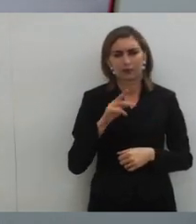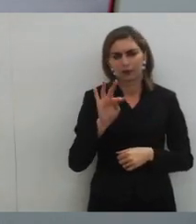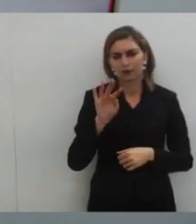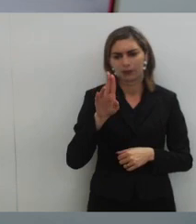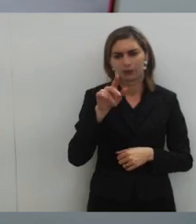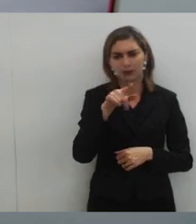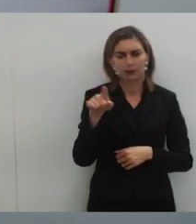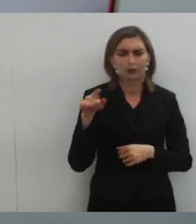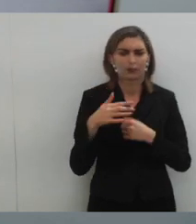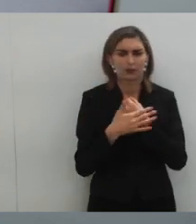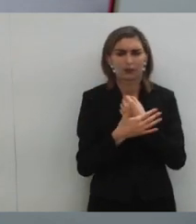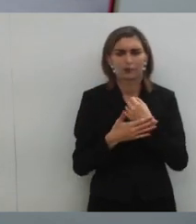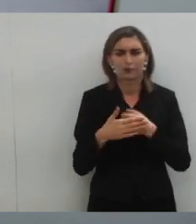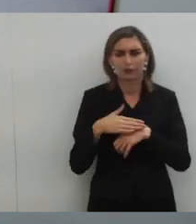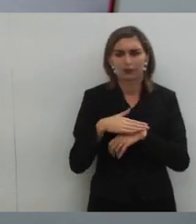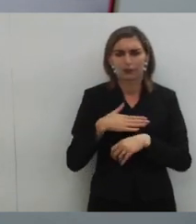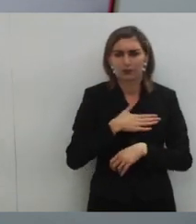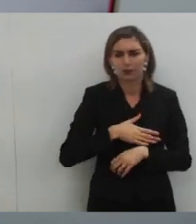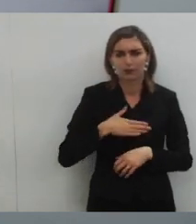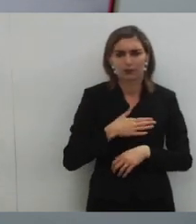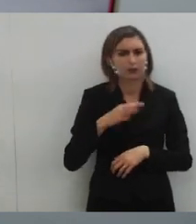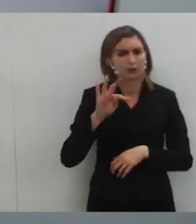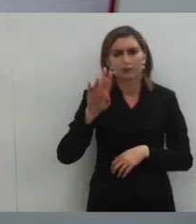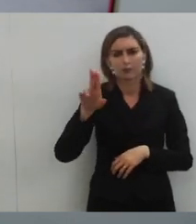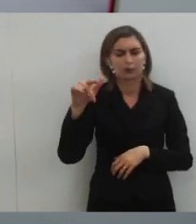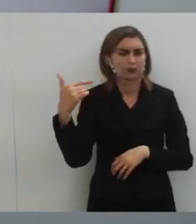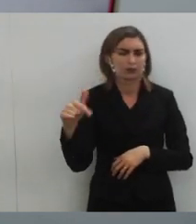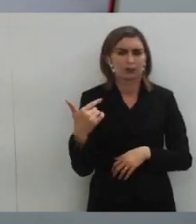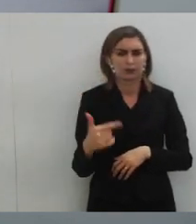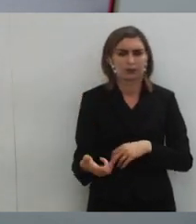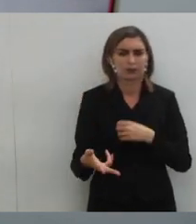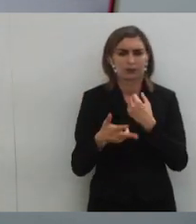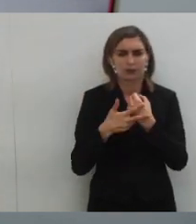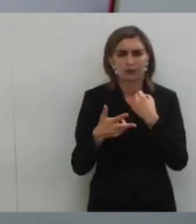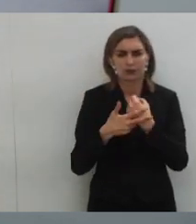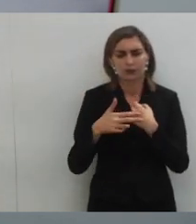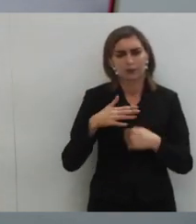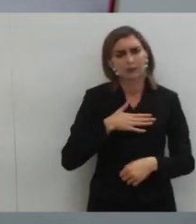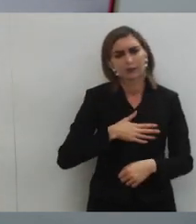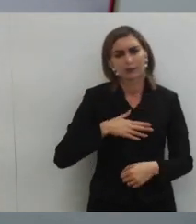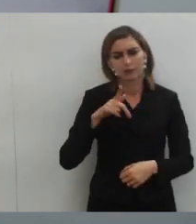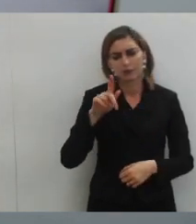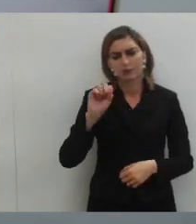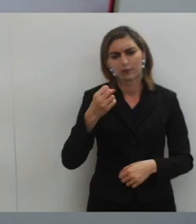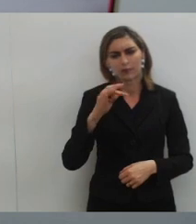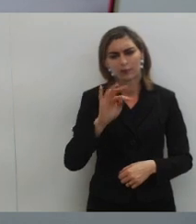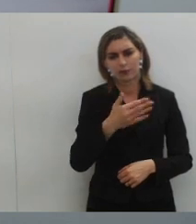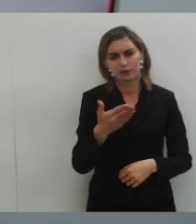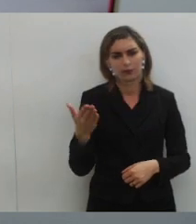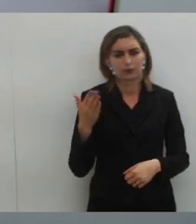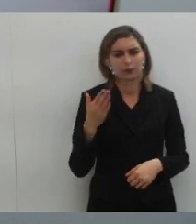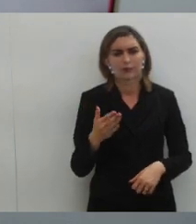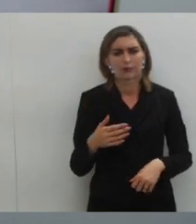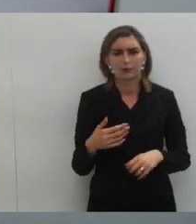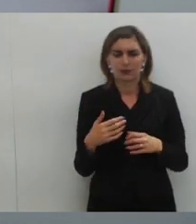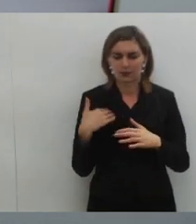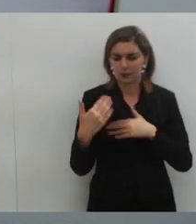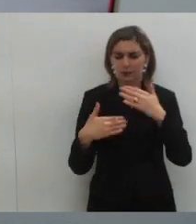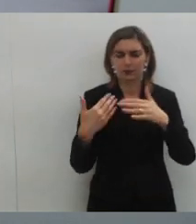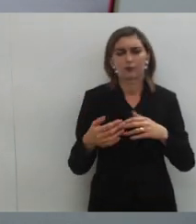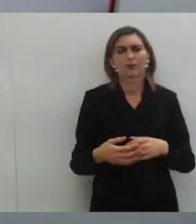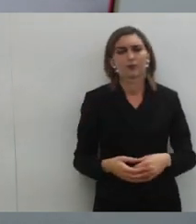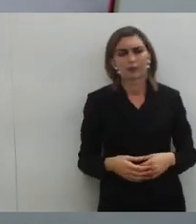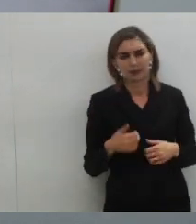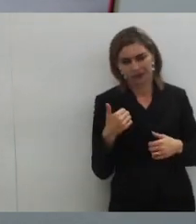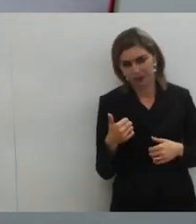tu gostas. Não vai ter o tu, vai ter o verbo gostas, tá certo? E por aí vai, e assim sucessivamente,